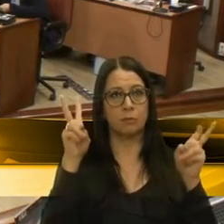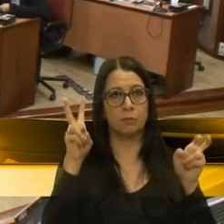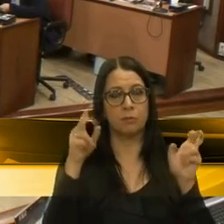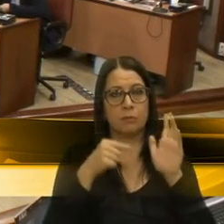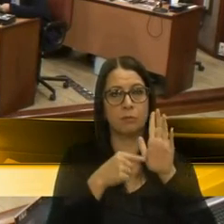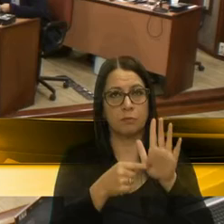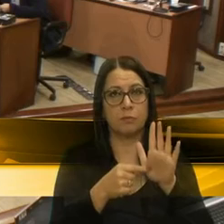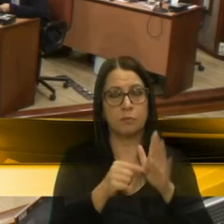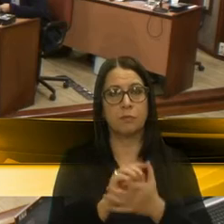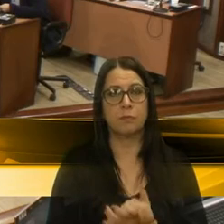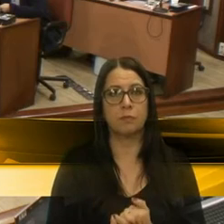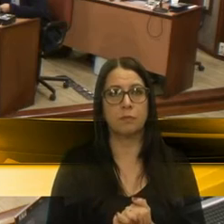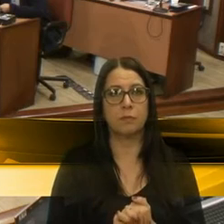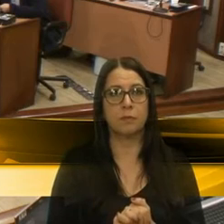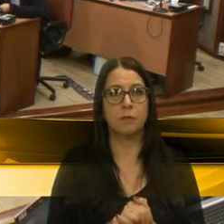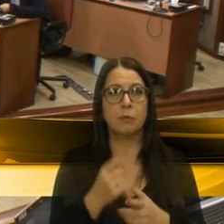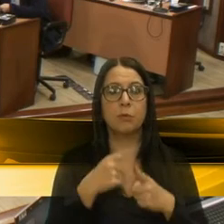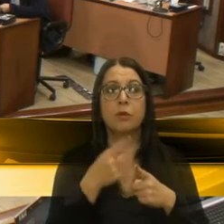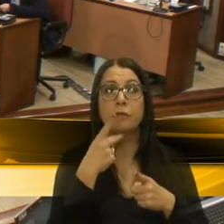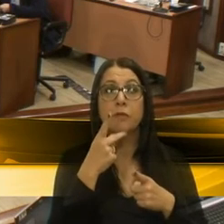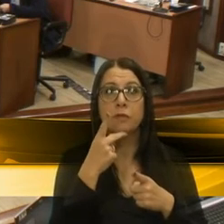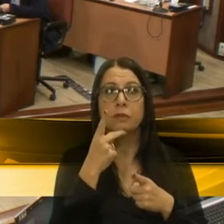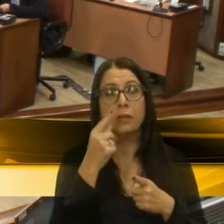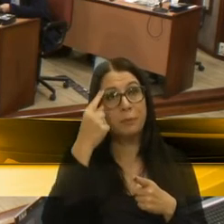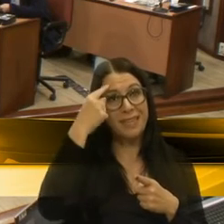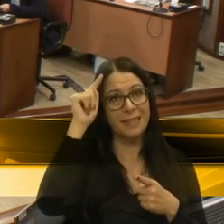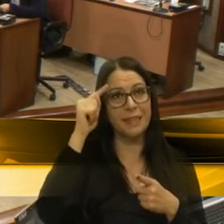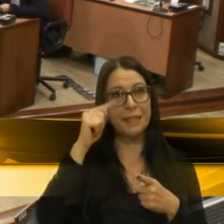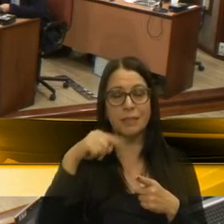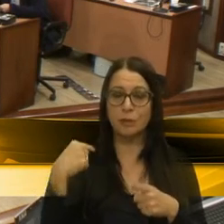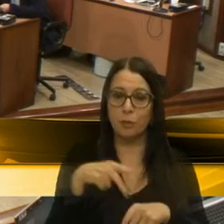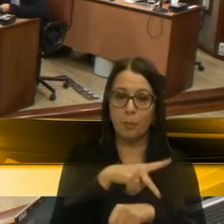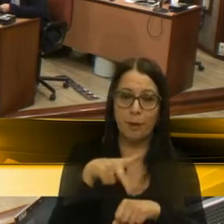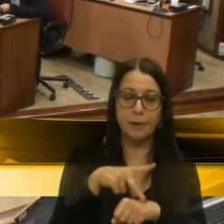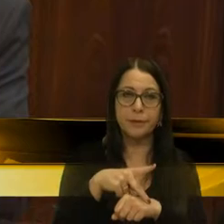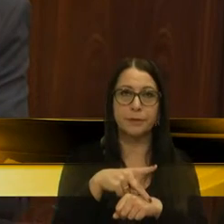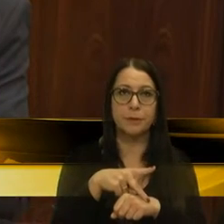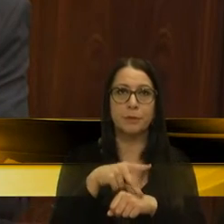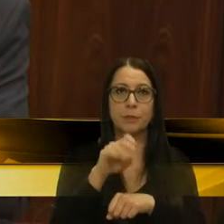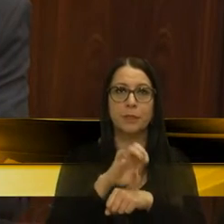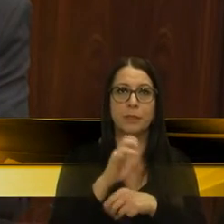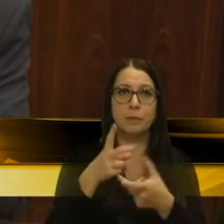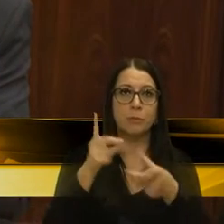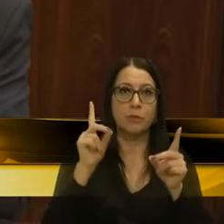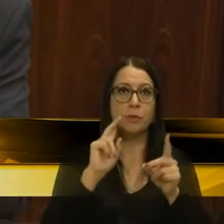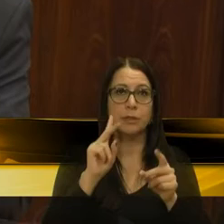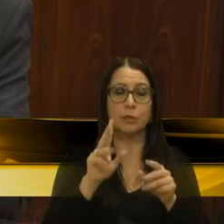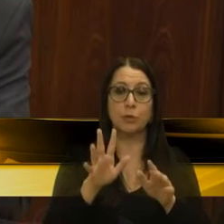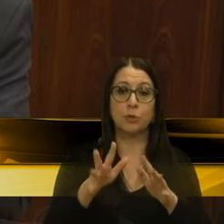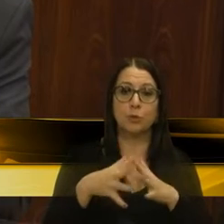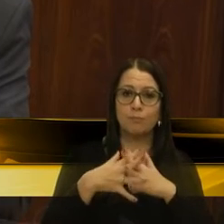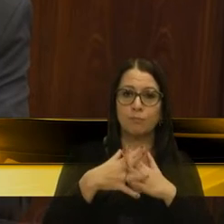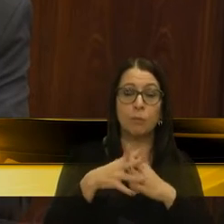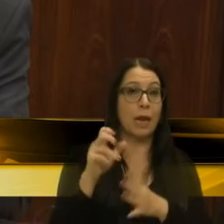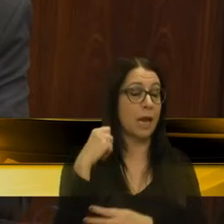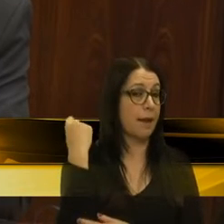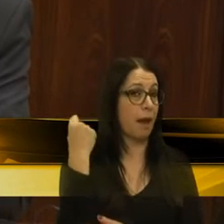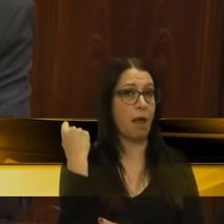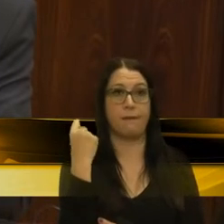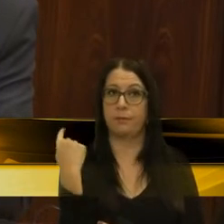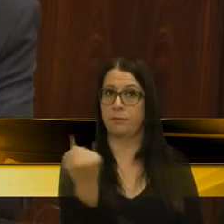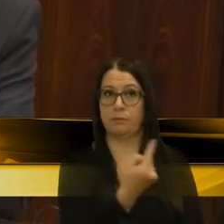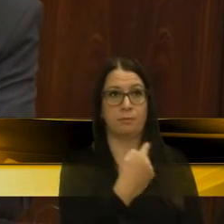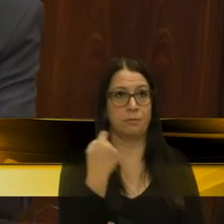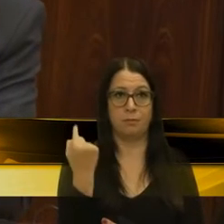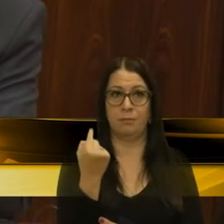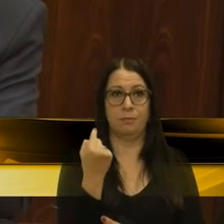assunto, porque ele coloca em xeque uma ideia de nação, de Estado democrático de direito. Isso abala as estruturas, isso é grave demais. É